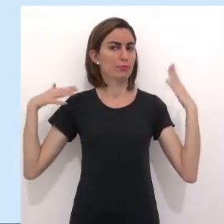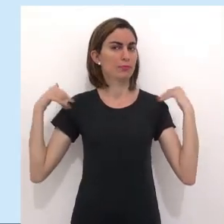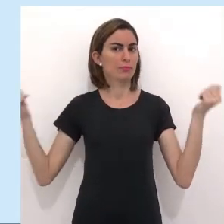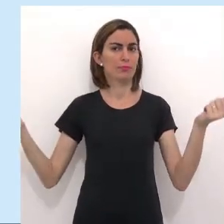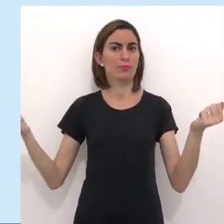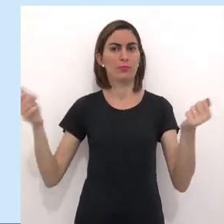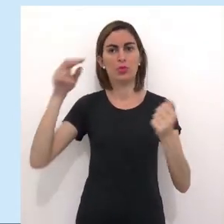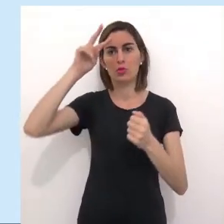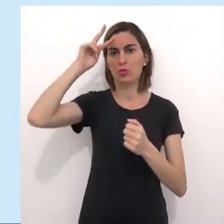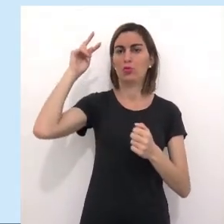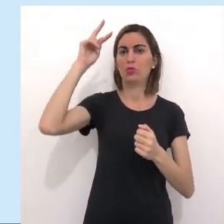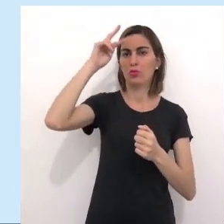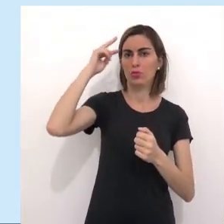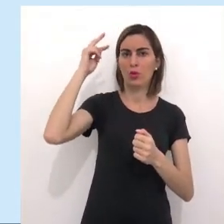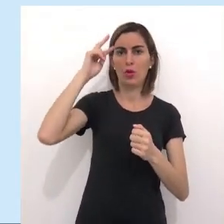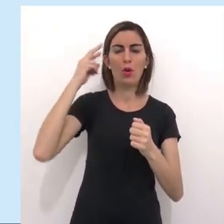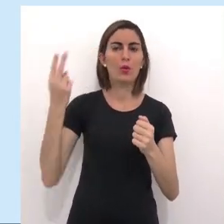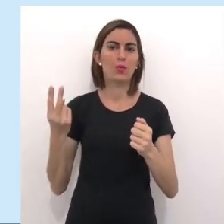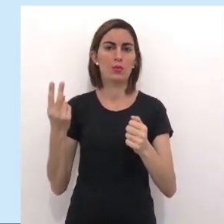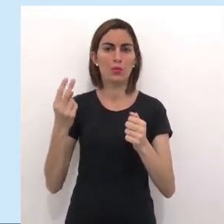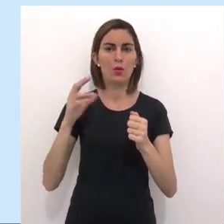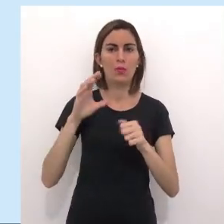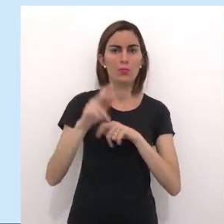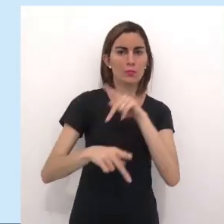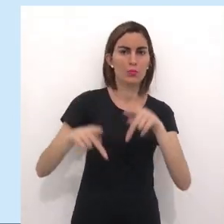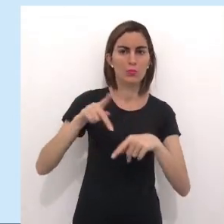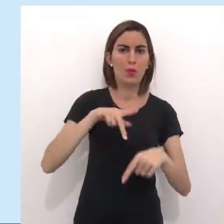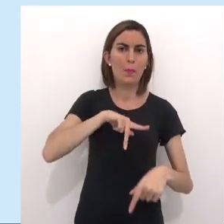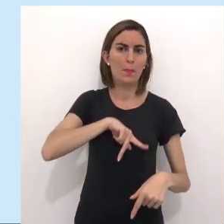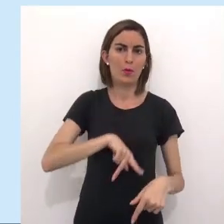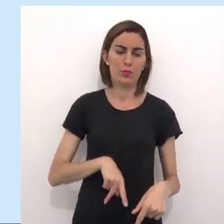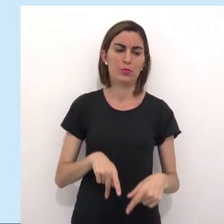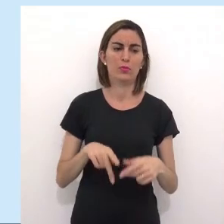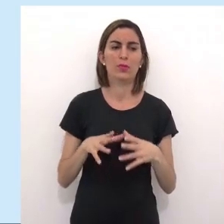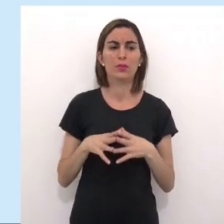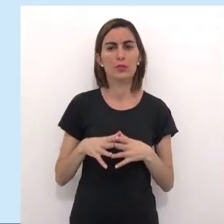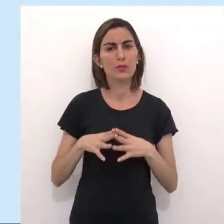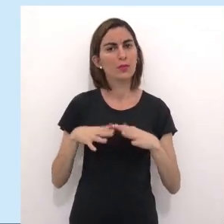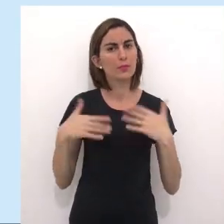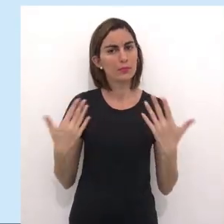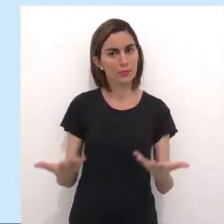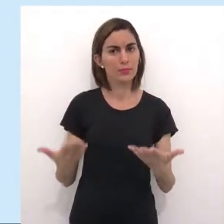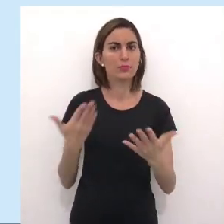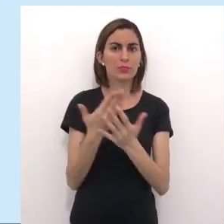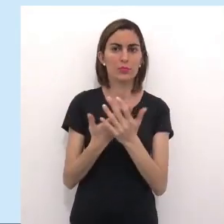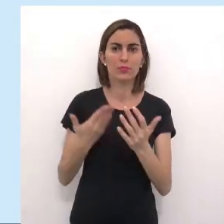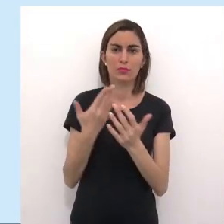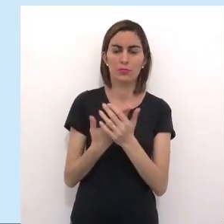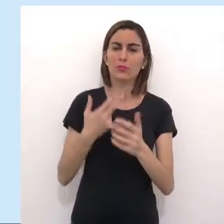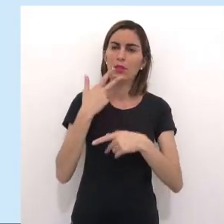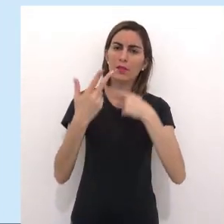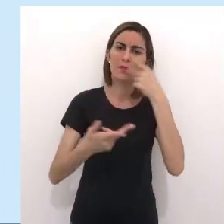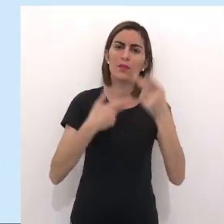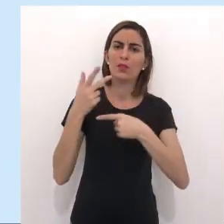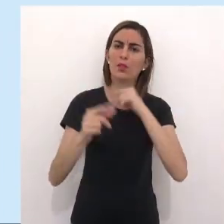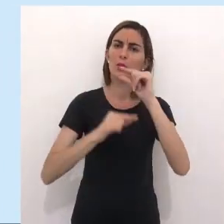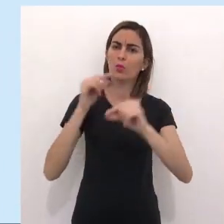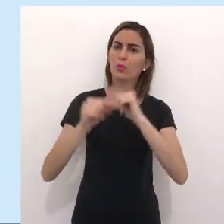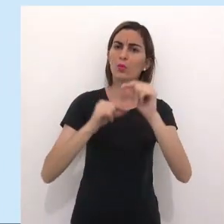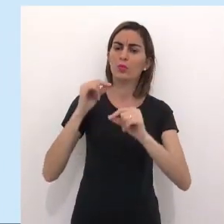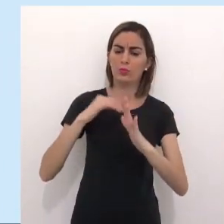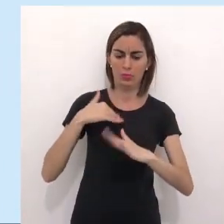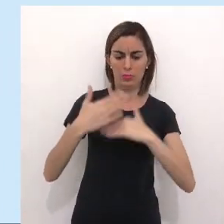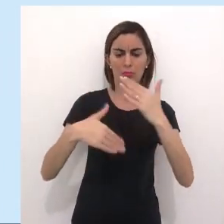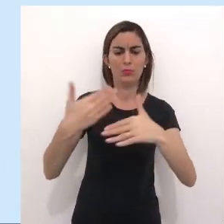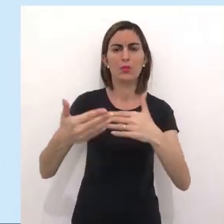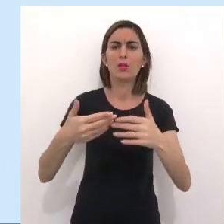à história da colonização portuguesa na América. Então a gente vai falar um pouco do